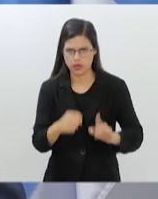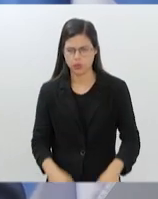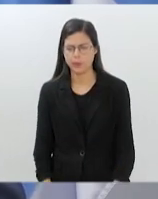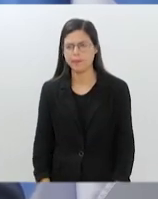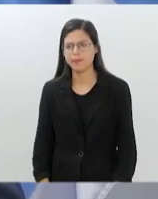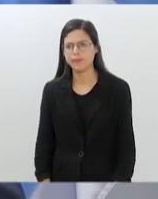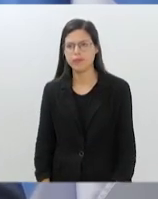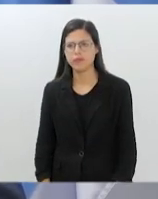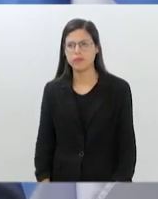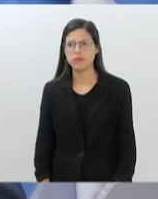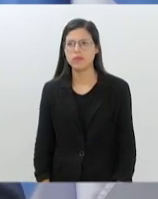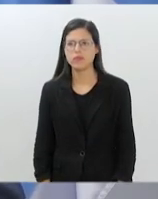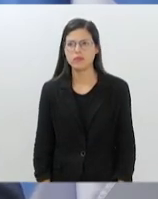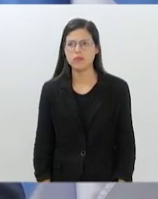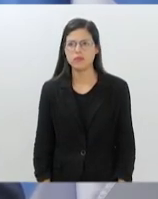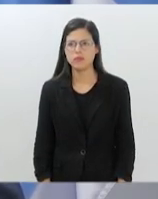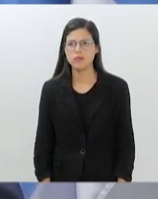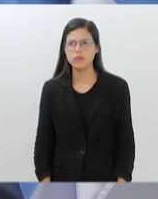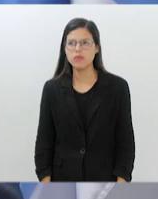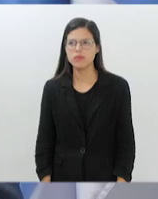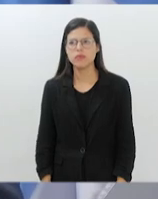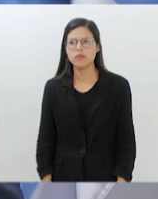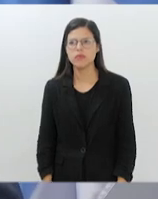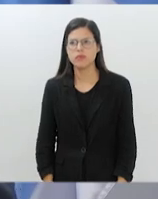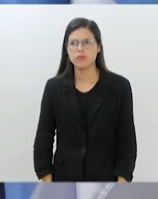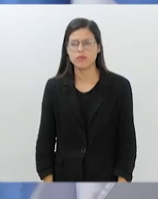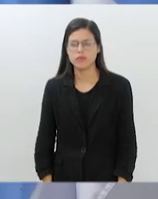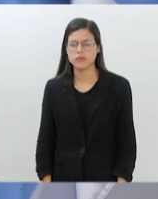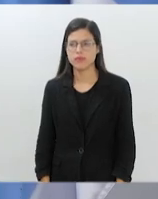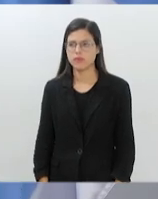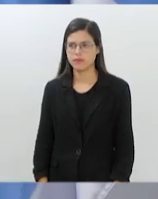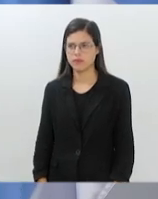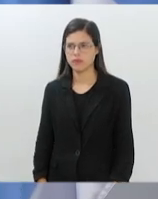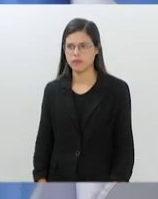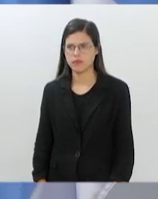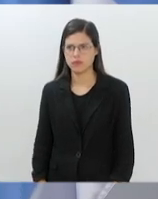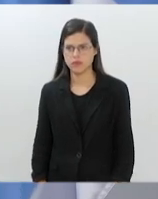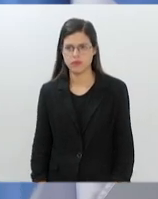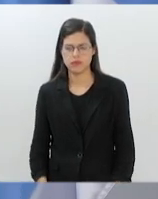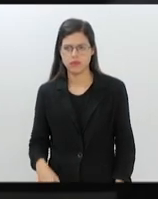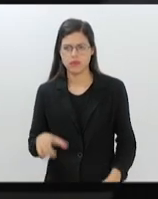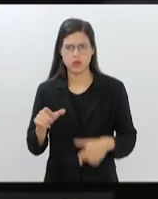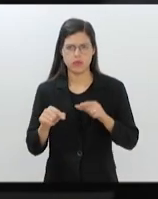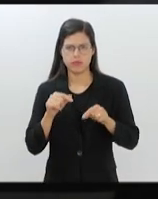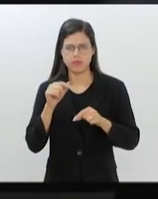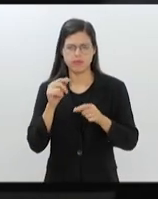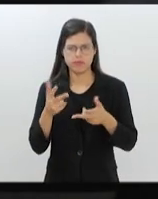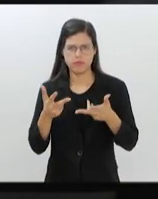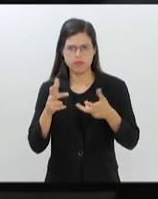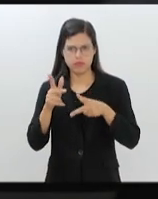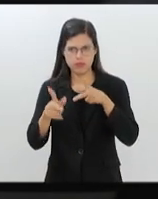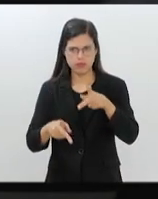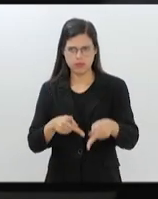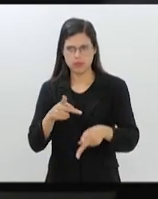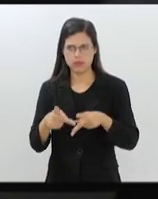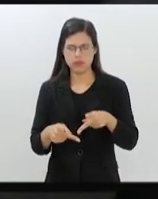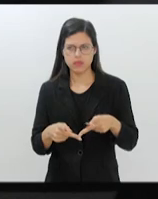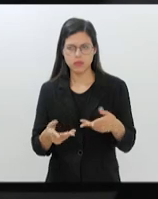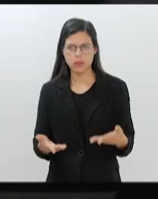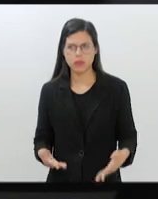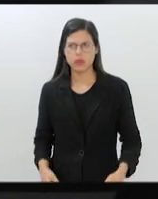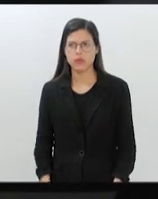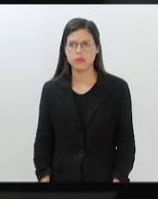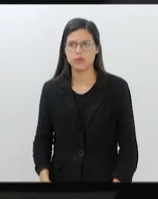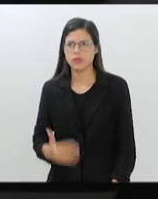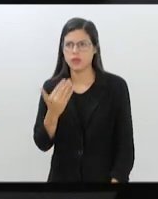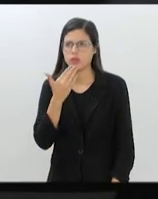qual o critério utilizado para verificação de de performance de público de audiência então a gente pede o